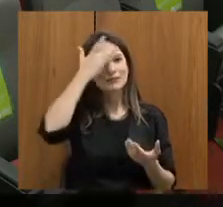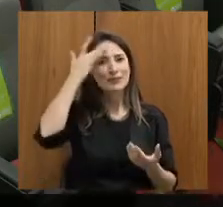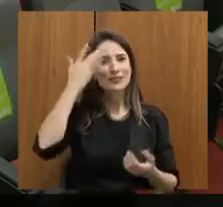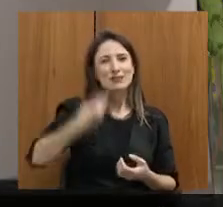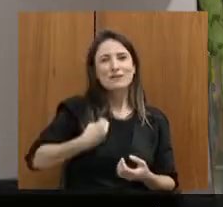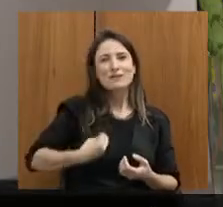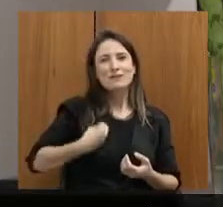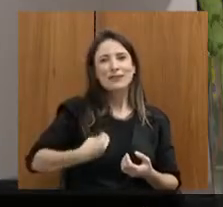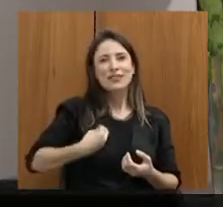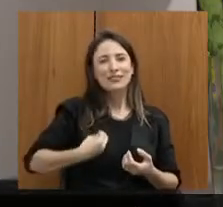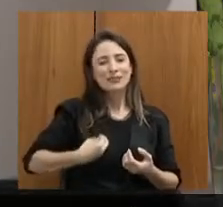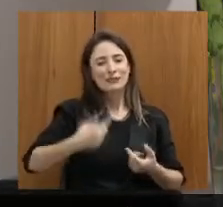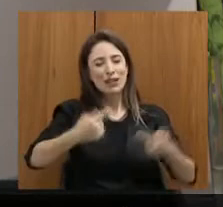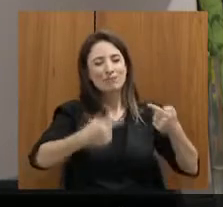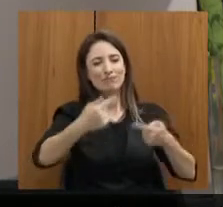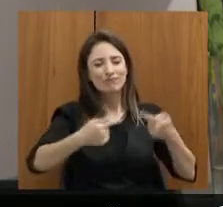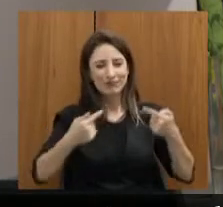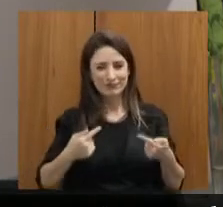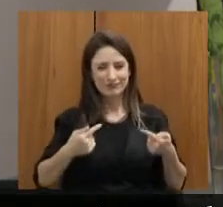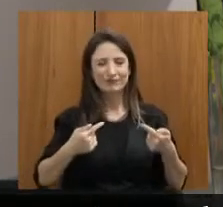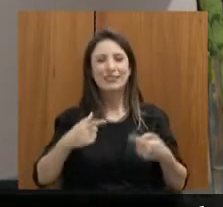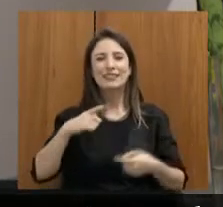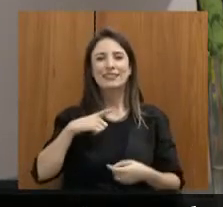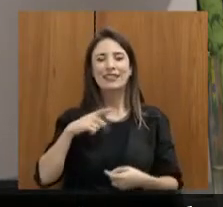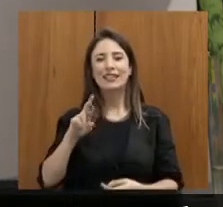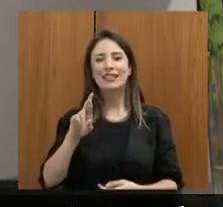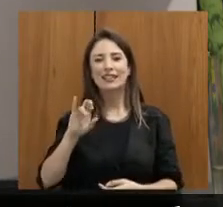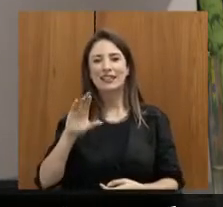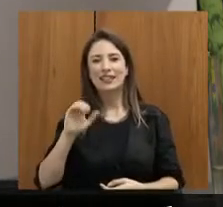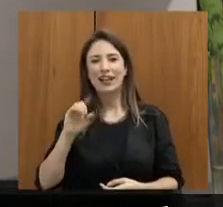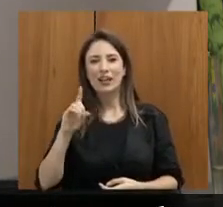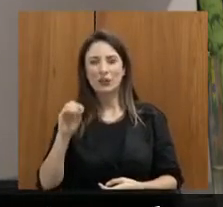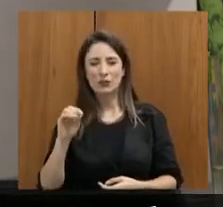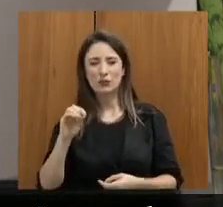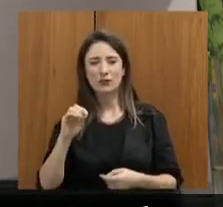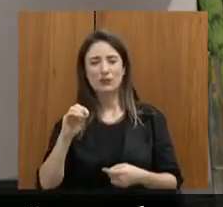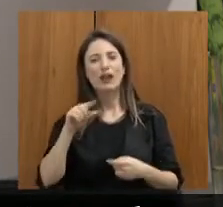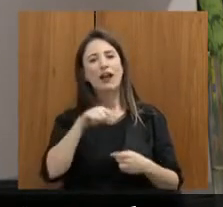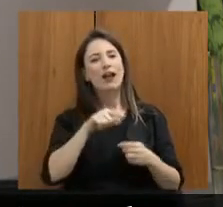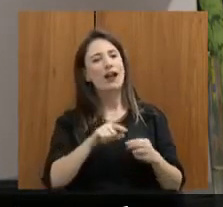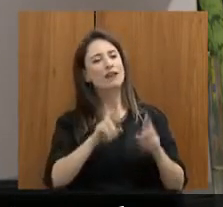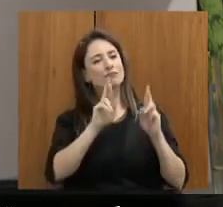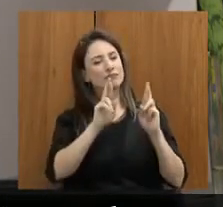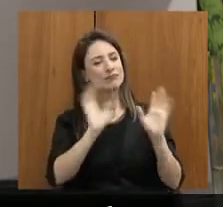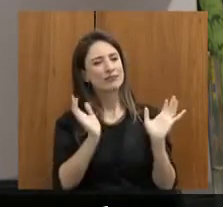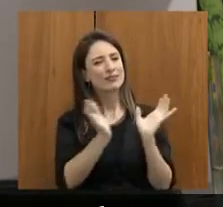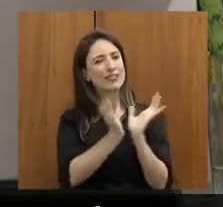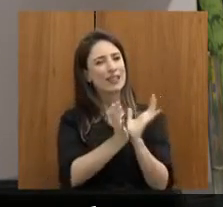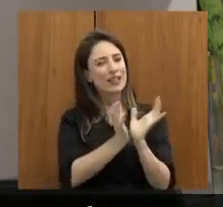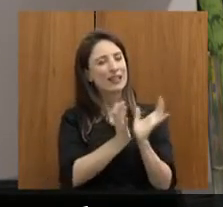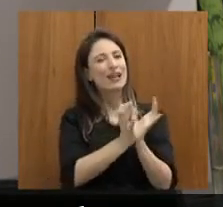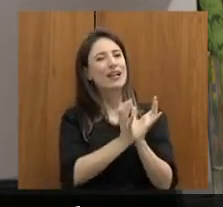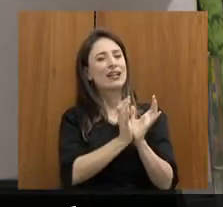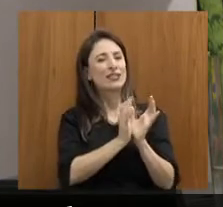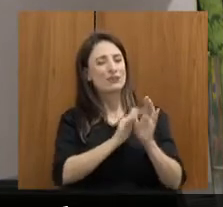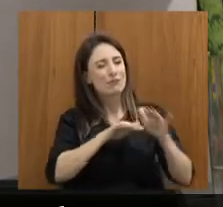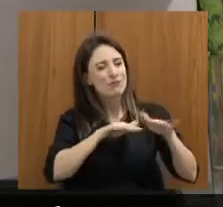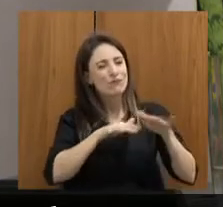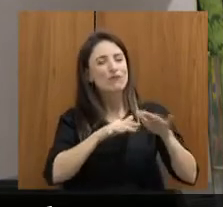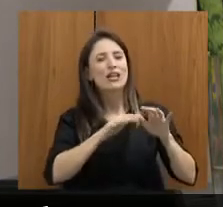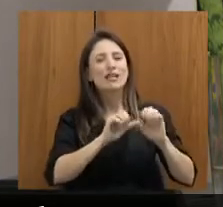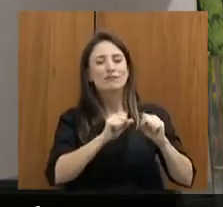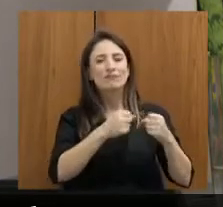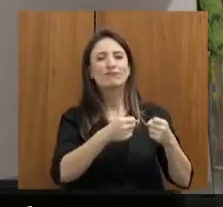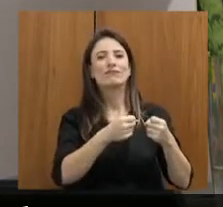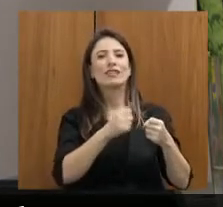lá Ricardo Moura pai Ricardo zeladora da associação da Resistência cultural afro-brasileira Casa